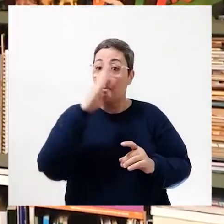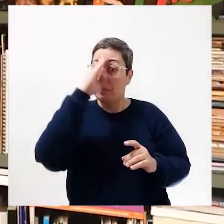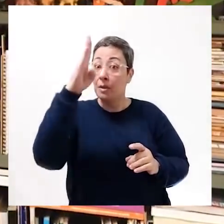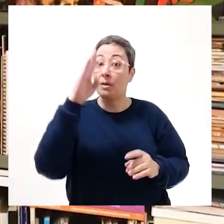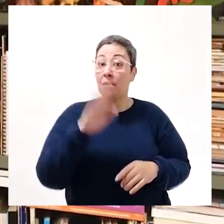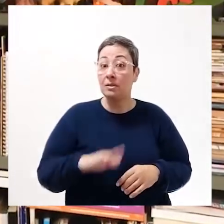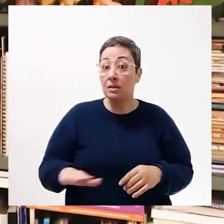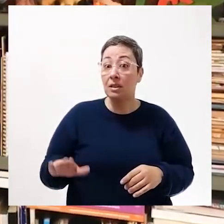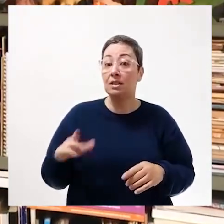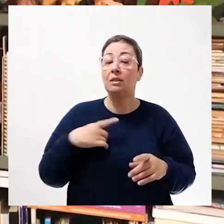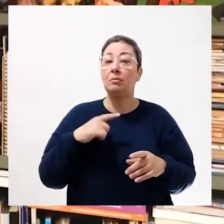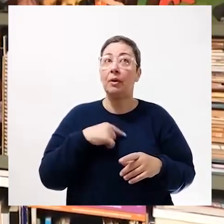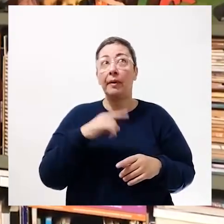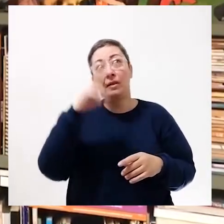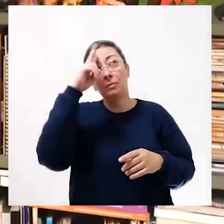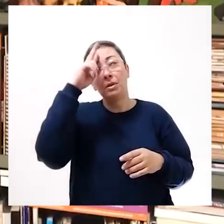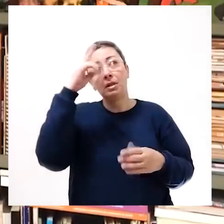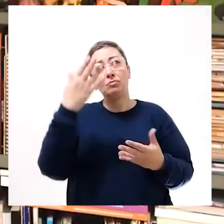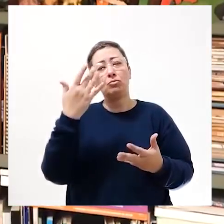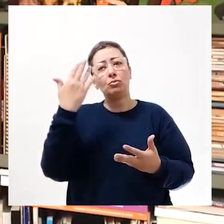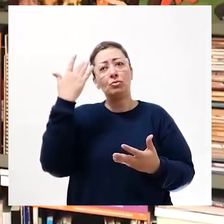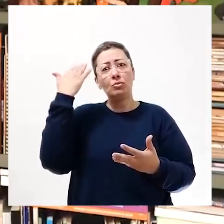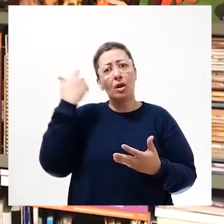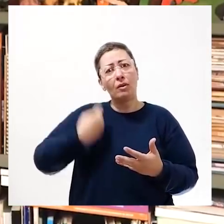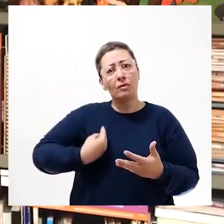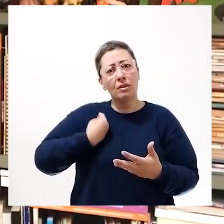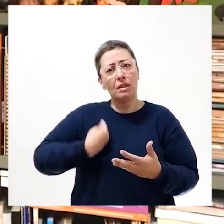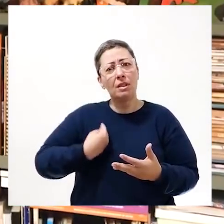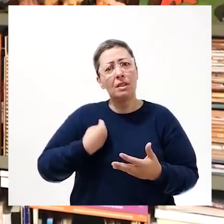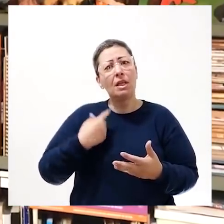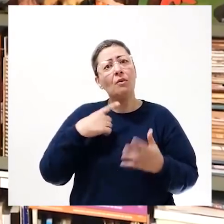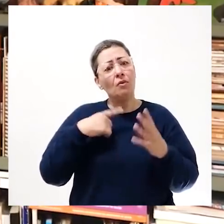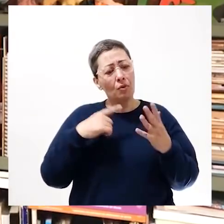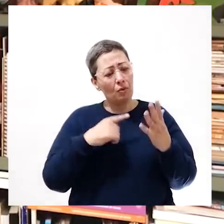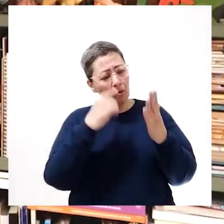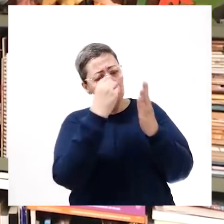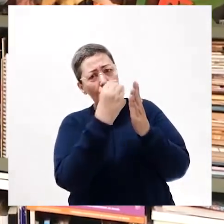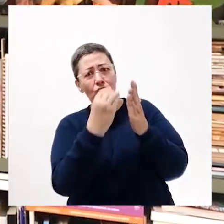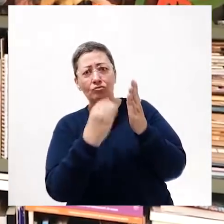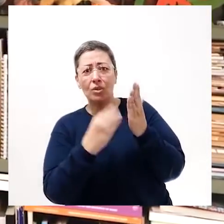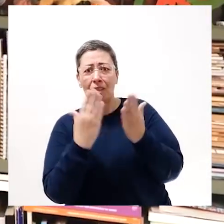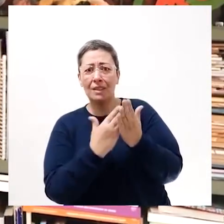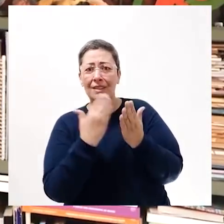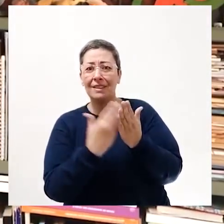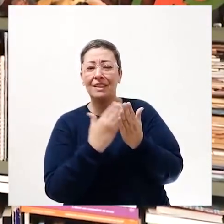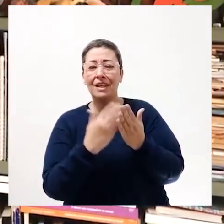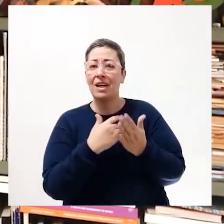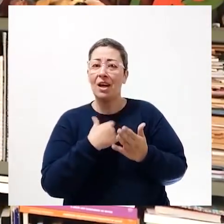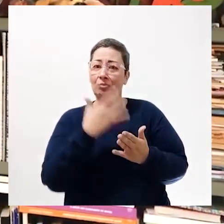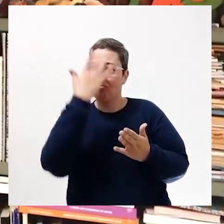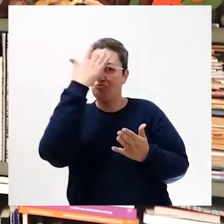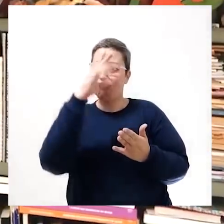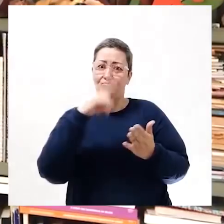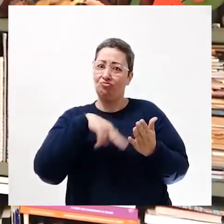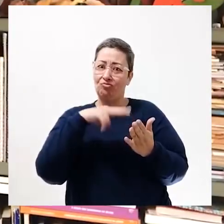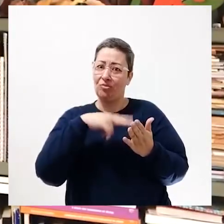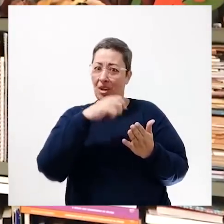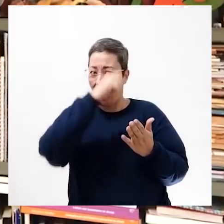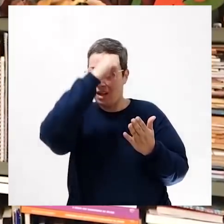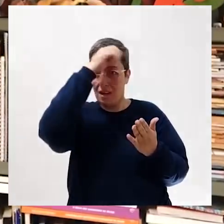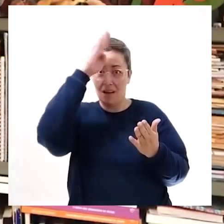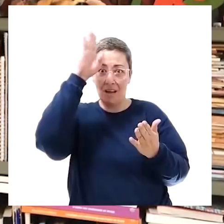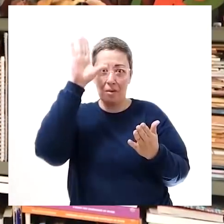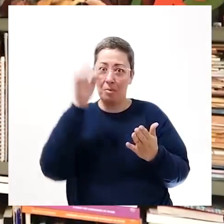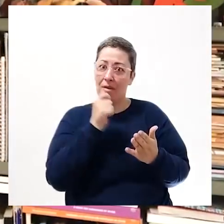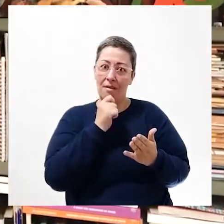meu exemplo, as primeiras lembranças da minha vida foi com um gibi de quadrinhos na mão, né? Eu não sabia ler ainda, não